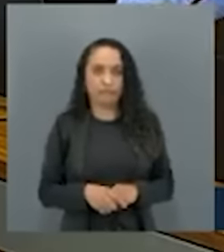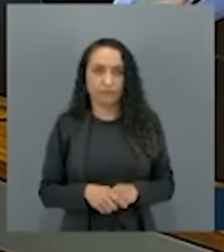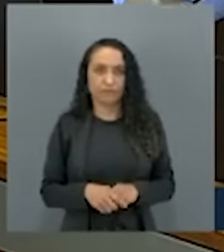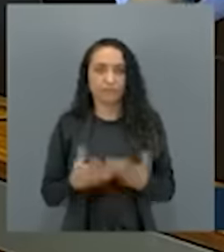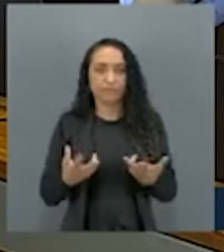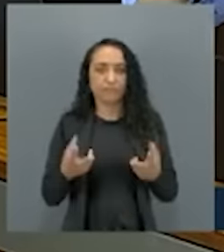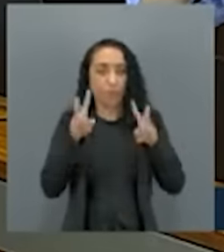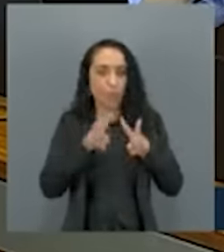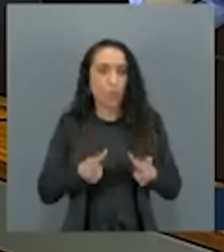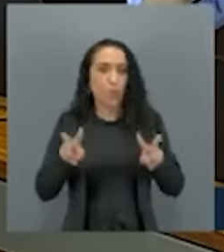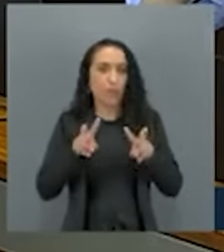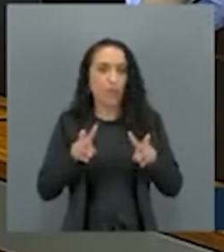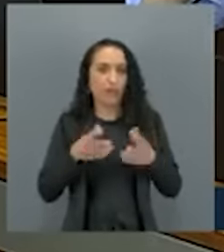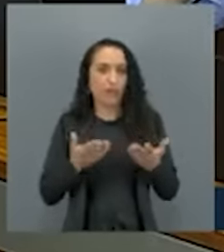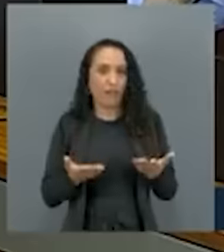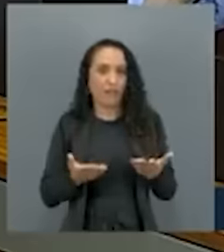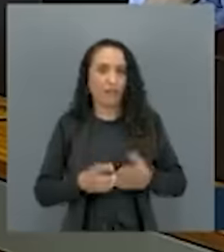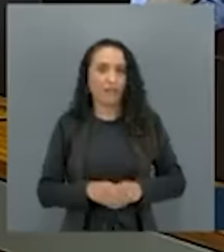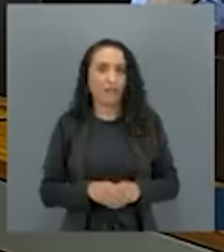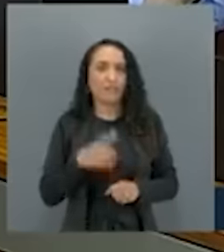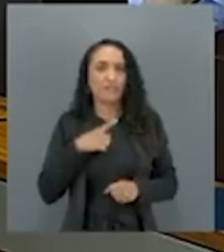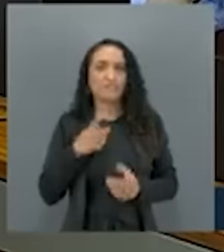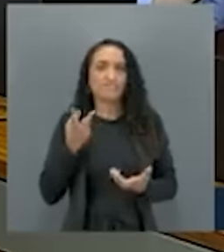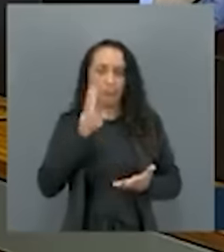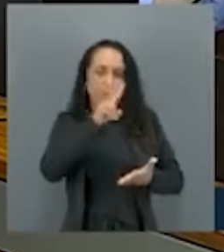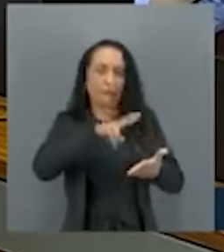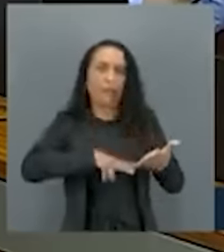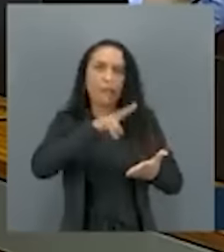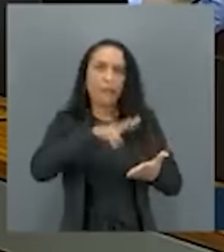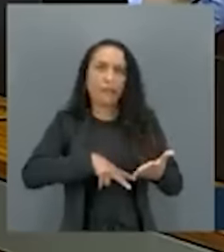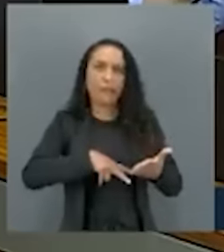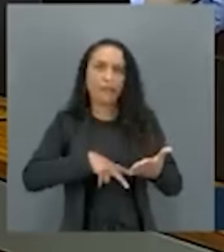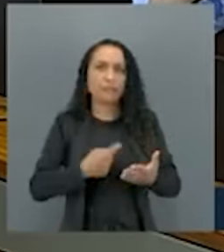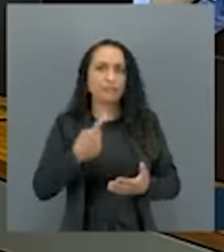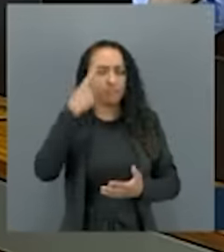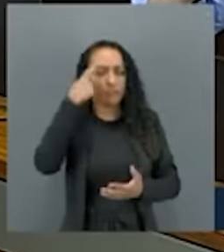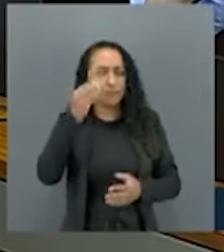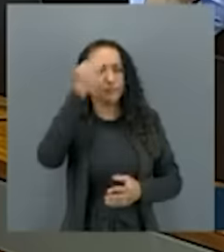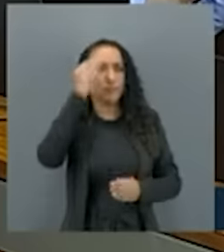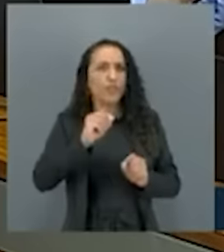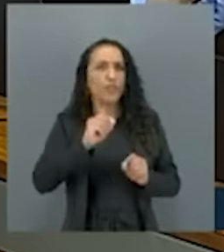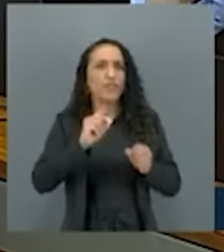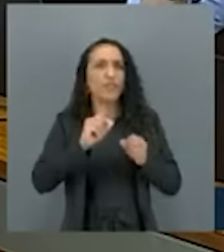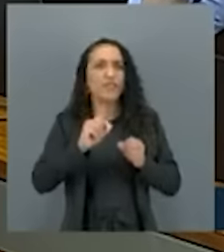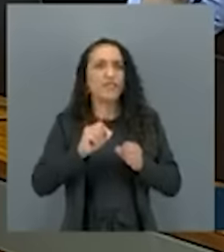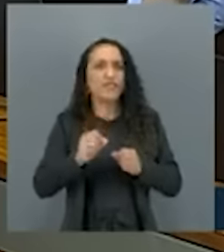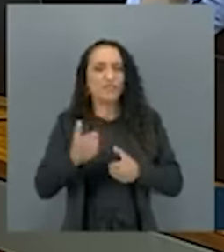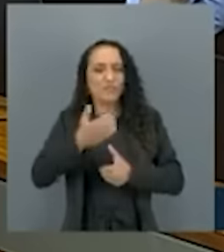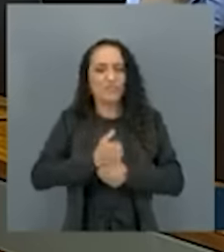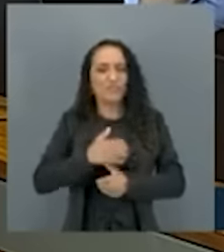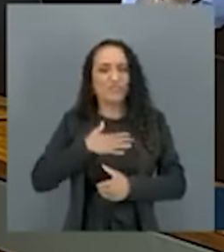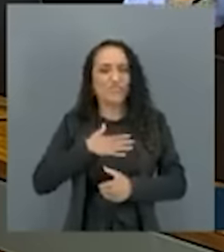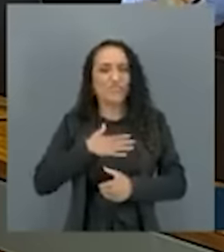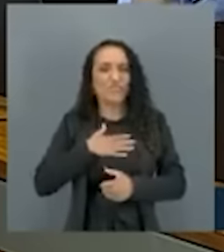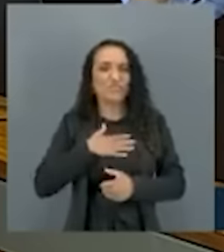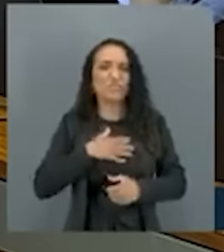olhar que ele foi lá e Leu e colocou na mente de vossa excelência diga faça por mim e vai